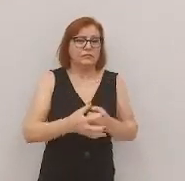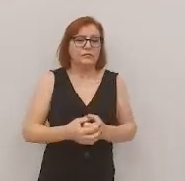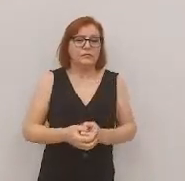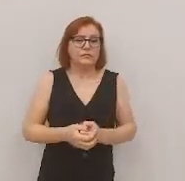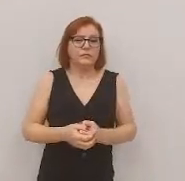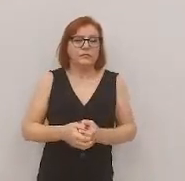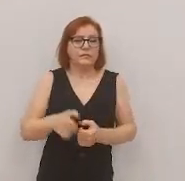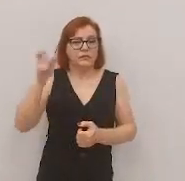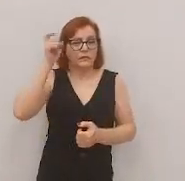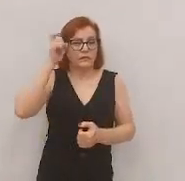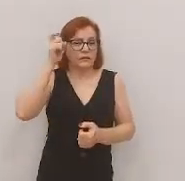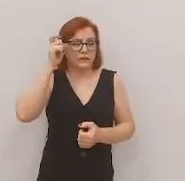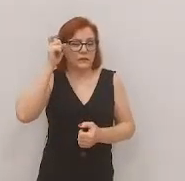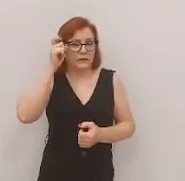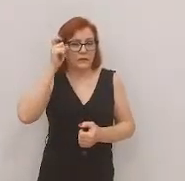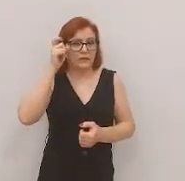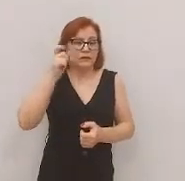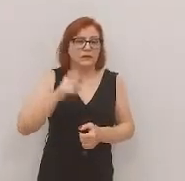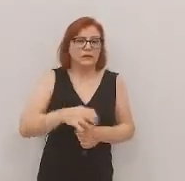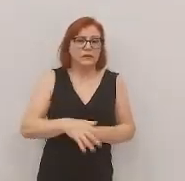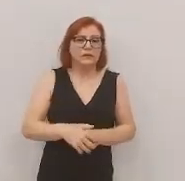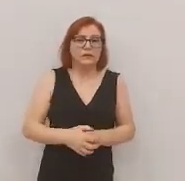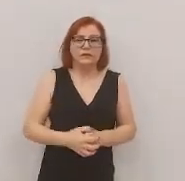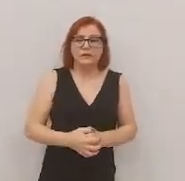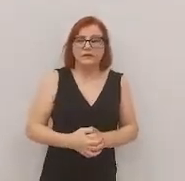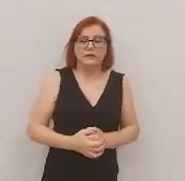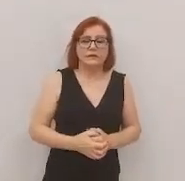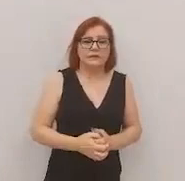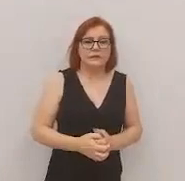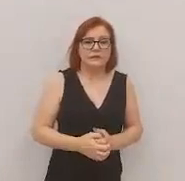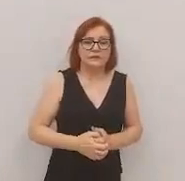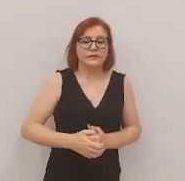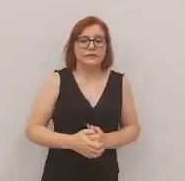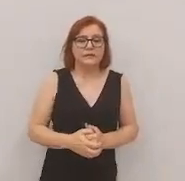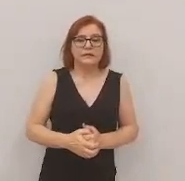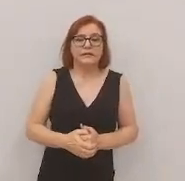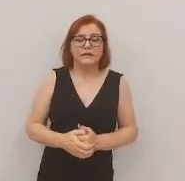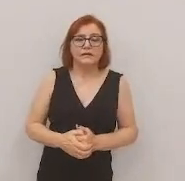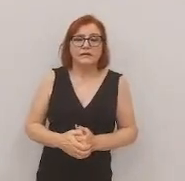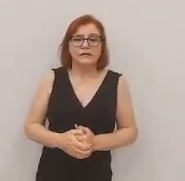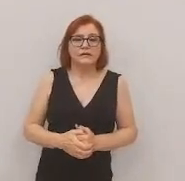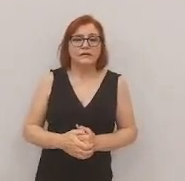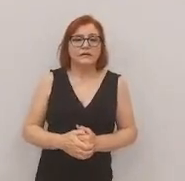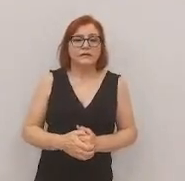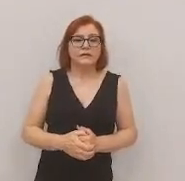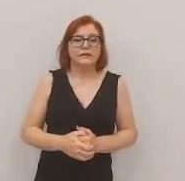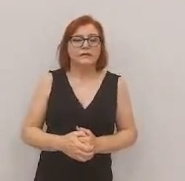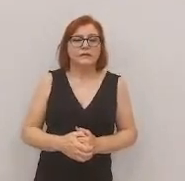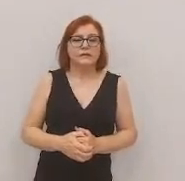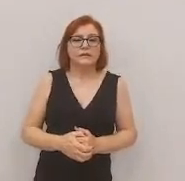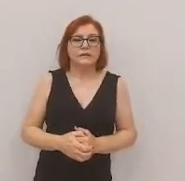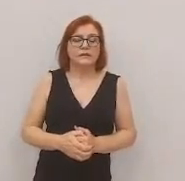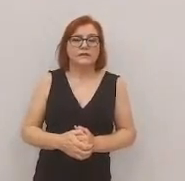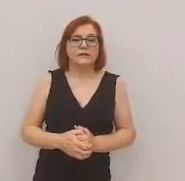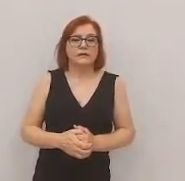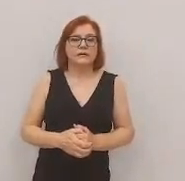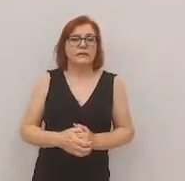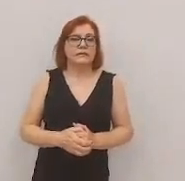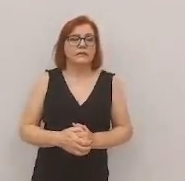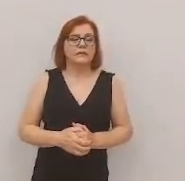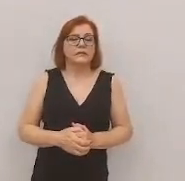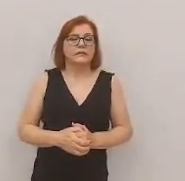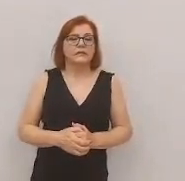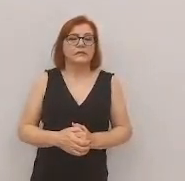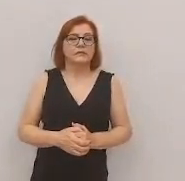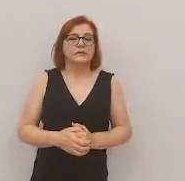mente, uma vontade, uma emoção, vamos dizer, né? E que os homens também têm essa mente, vontade, emoção, quer